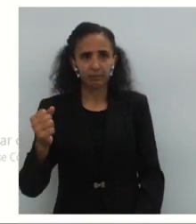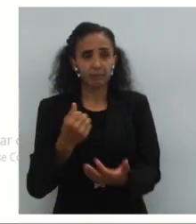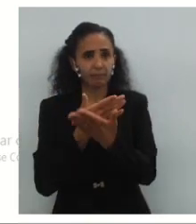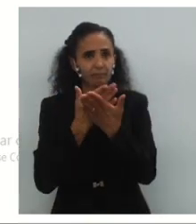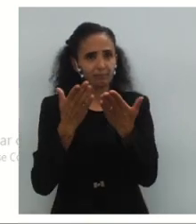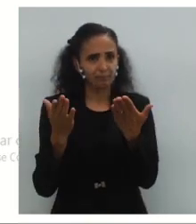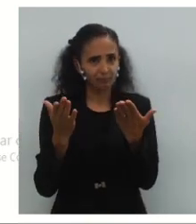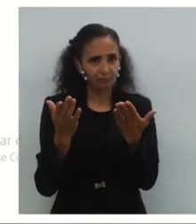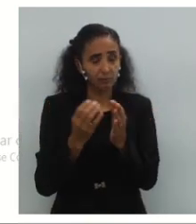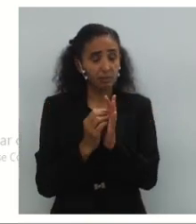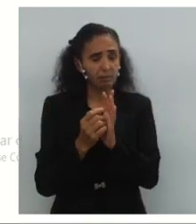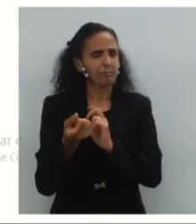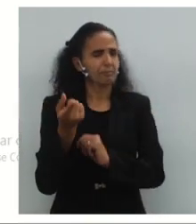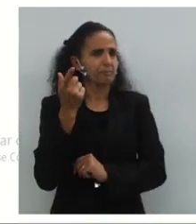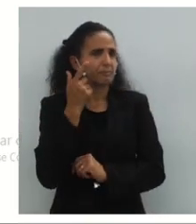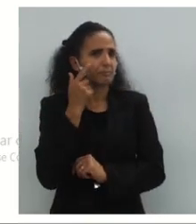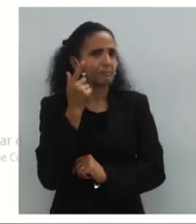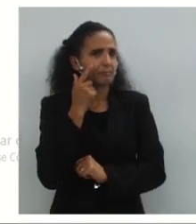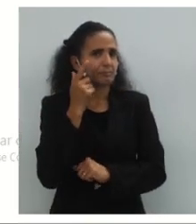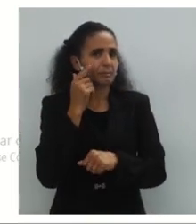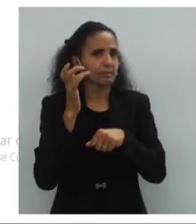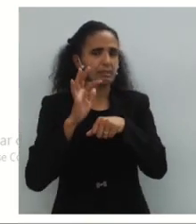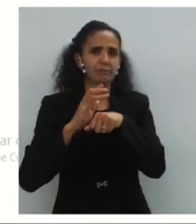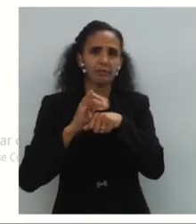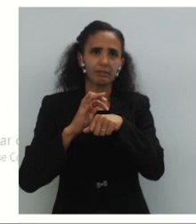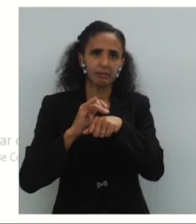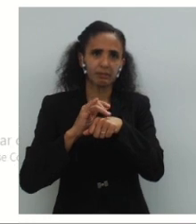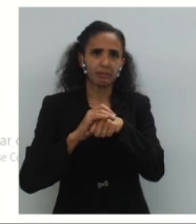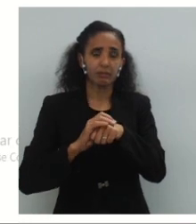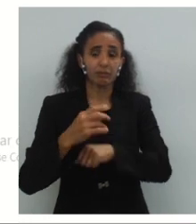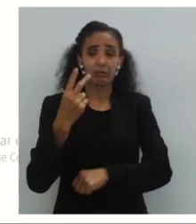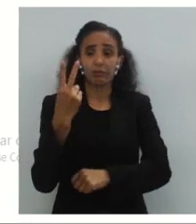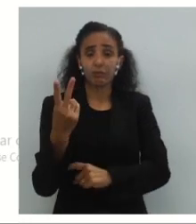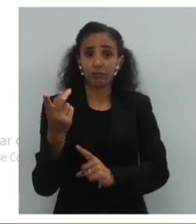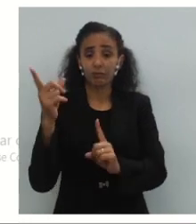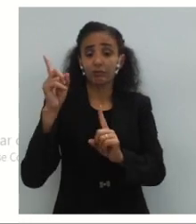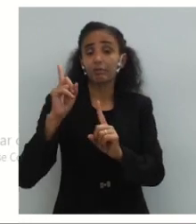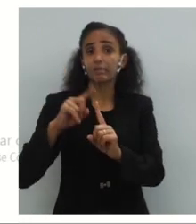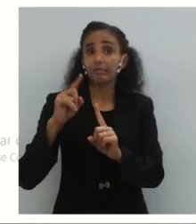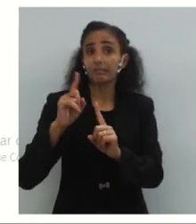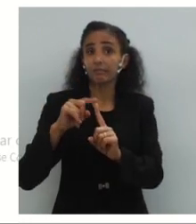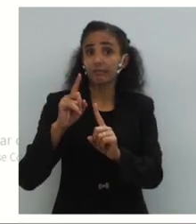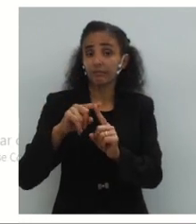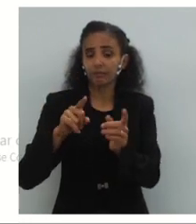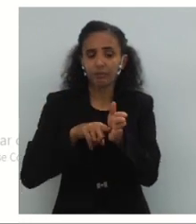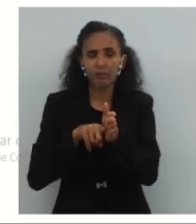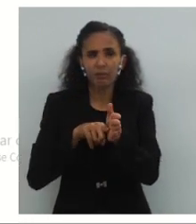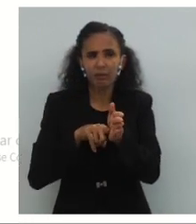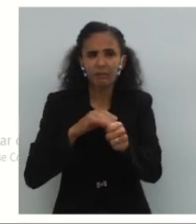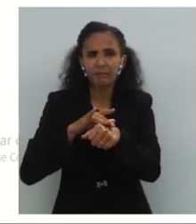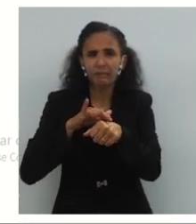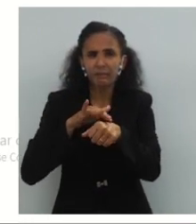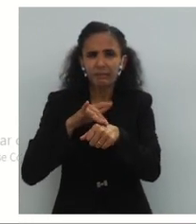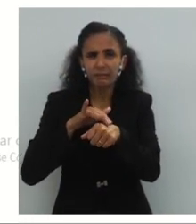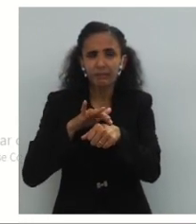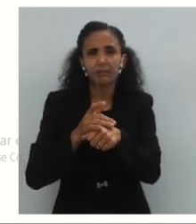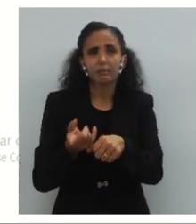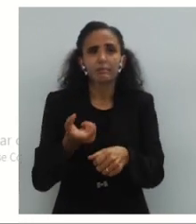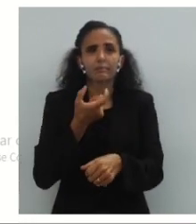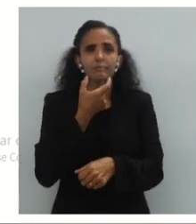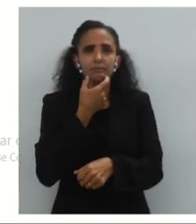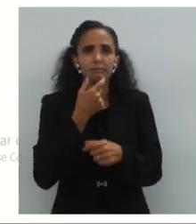genital. Vejam essas imagens. Nessas imagens daí, a gente tem 2 tipos de vírus,